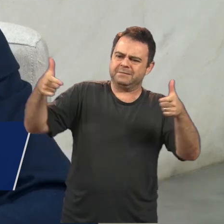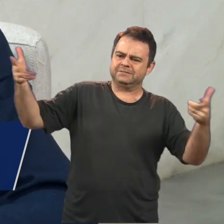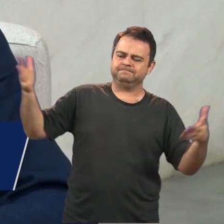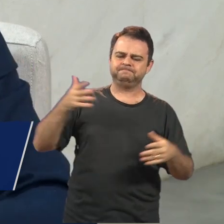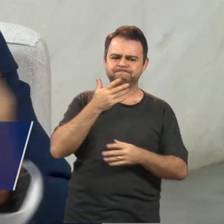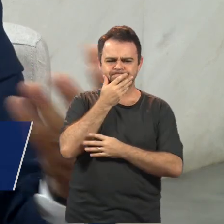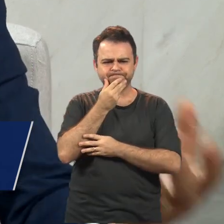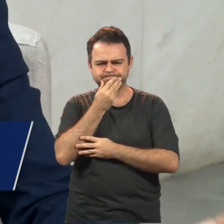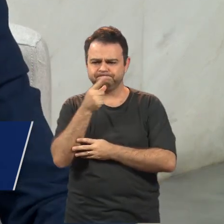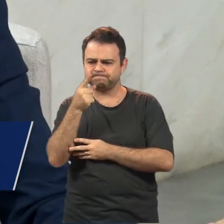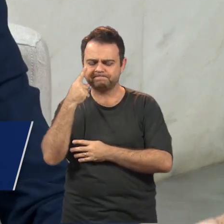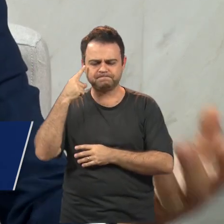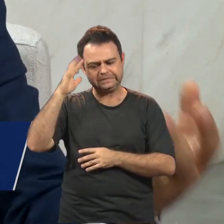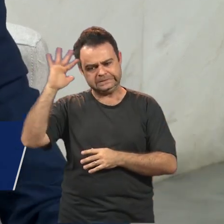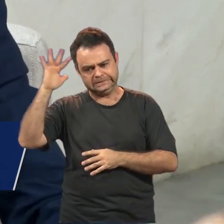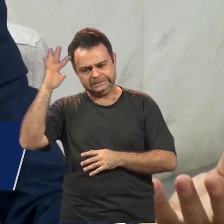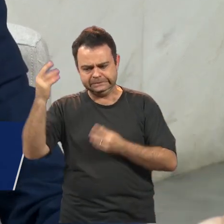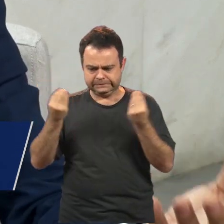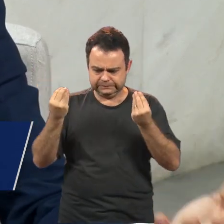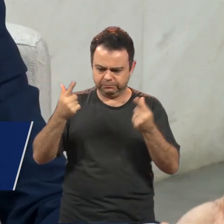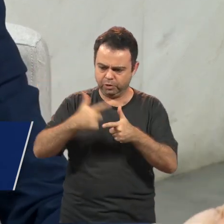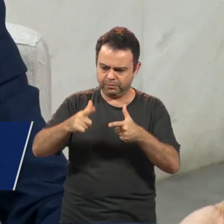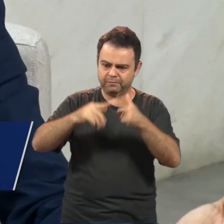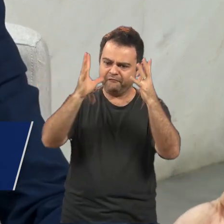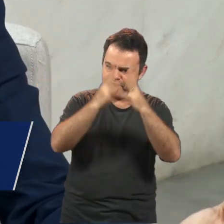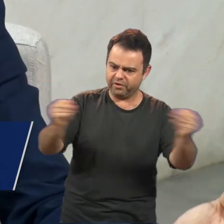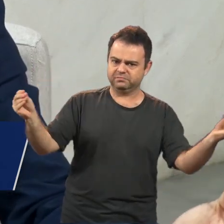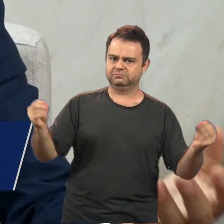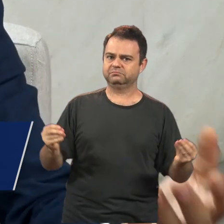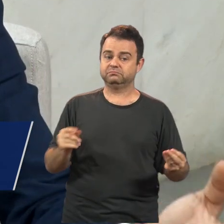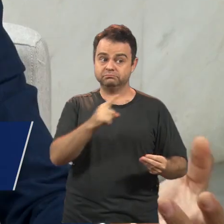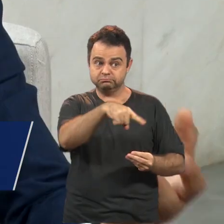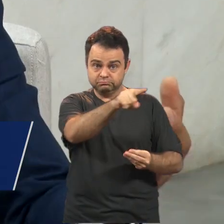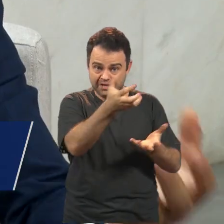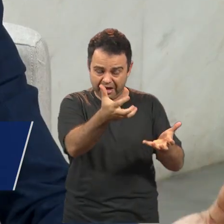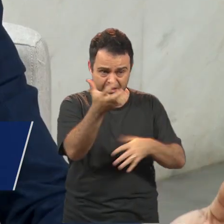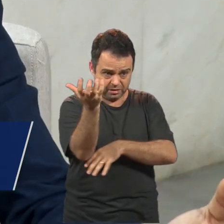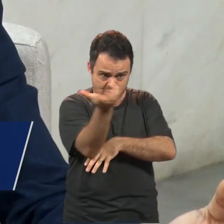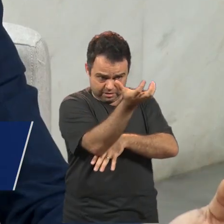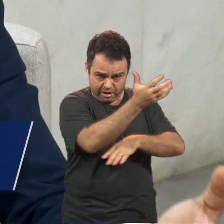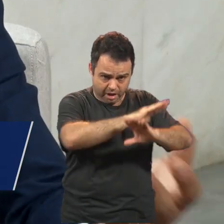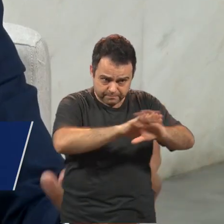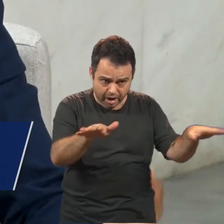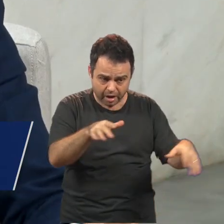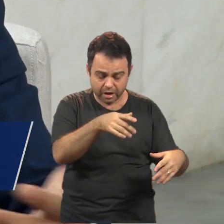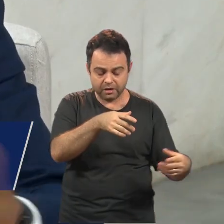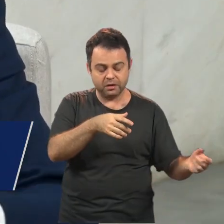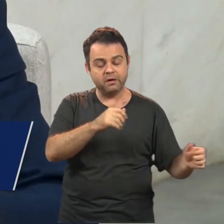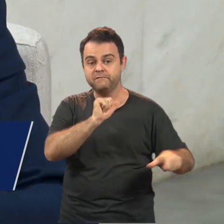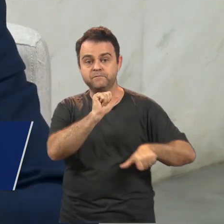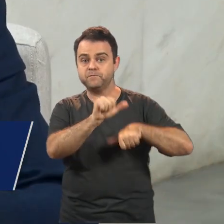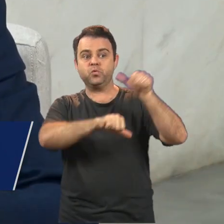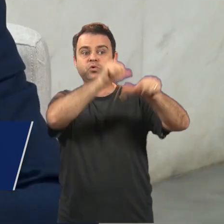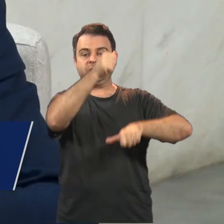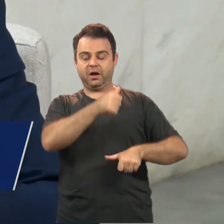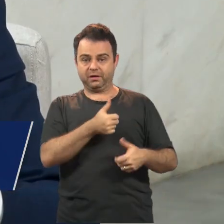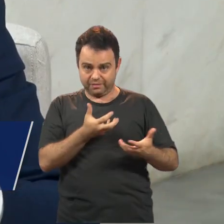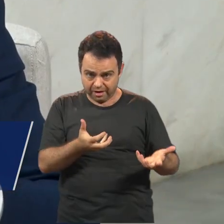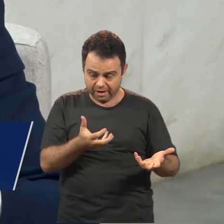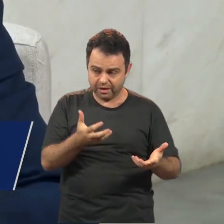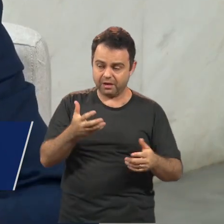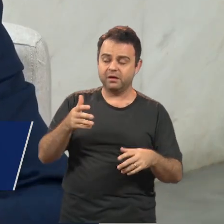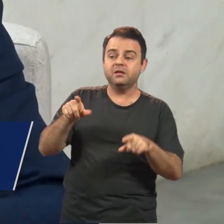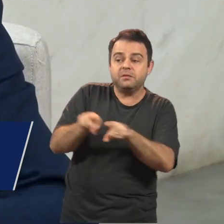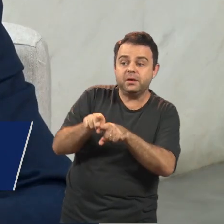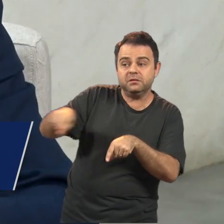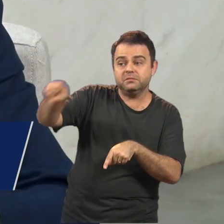querem de fato ajuda, mas de fato cuide da nossa população riopretense, dando para eles mais segurança. Então, de fato, as pessoas